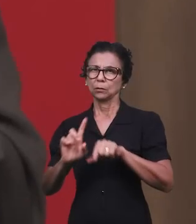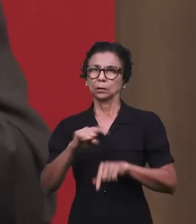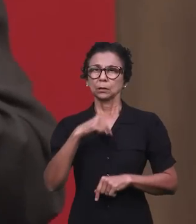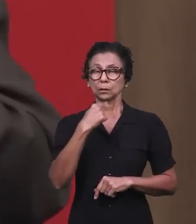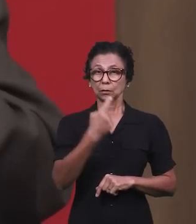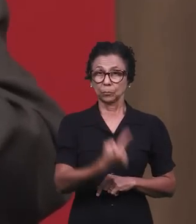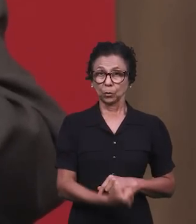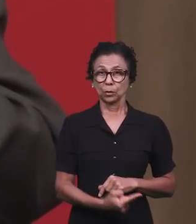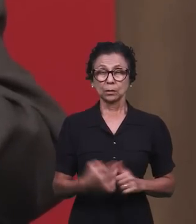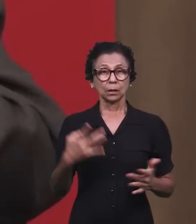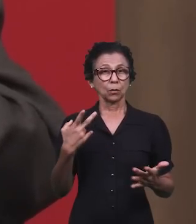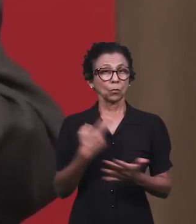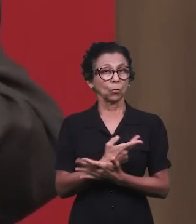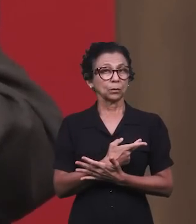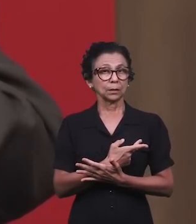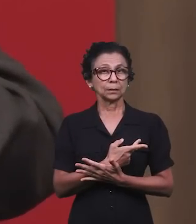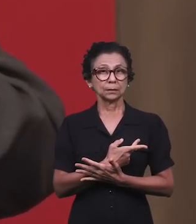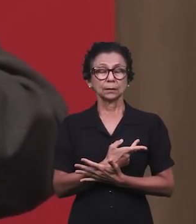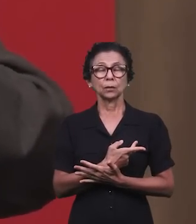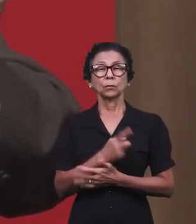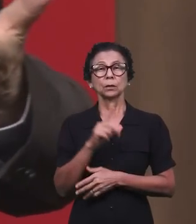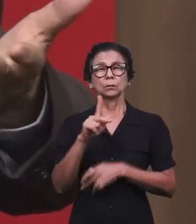e nós temos que tomar o que sobrou